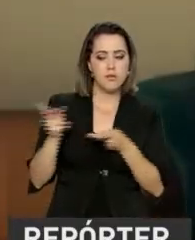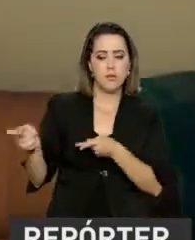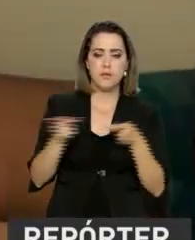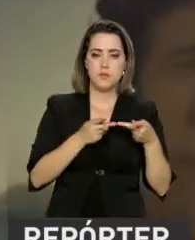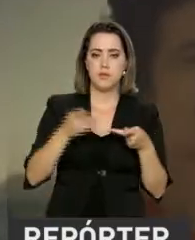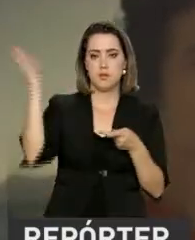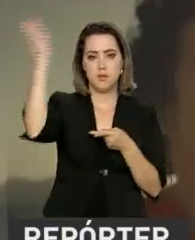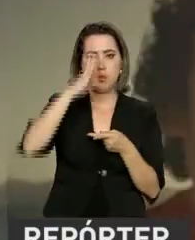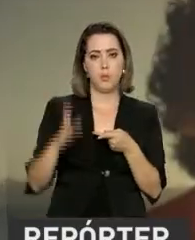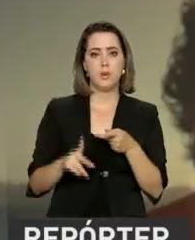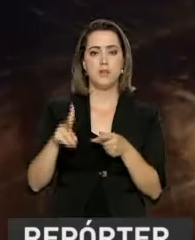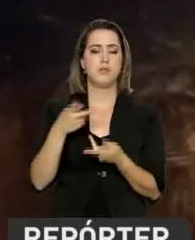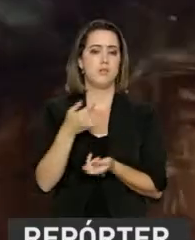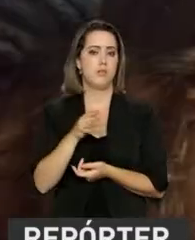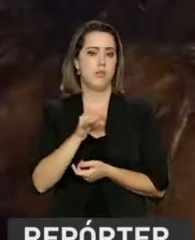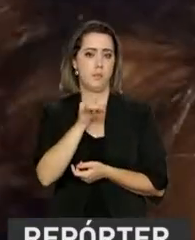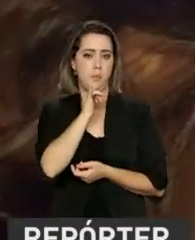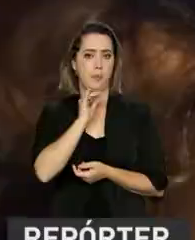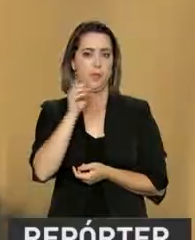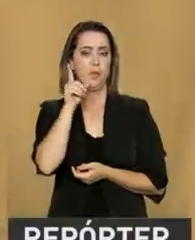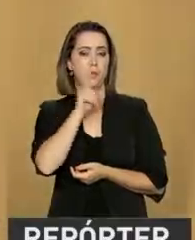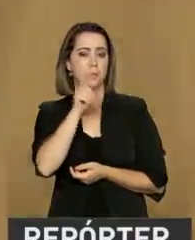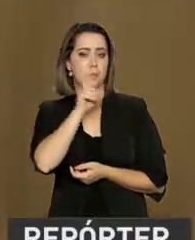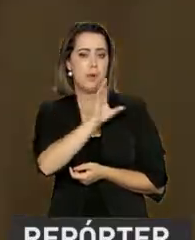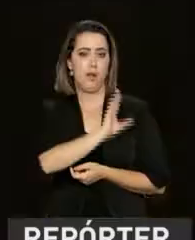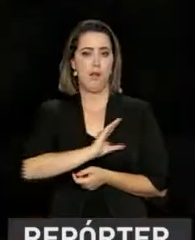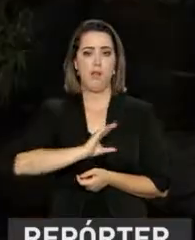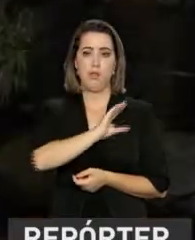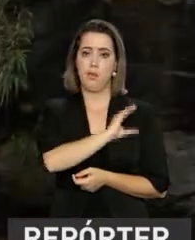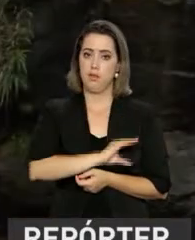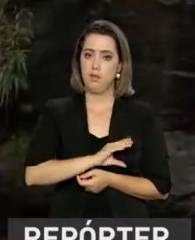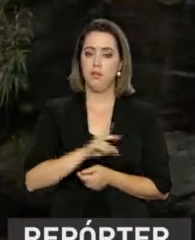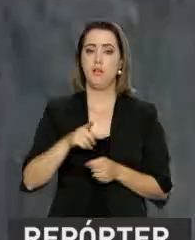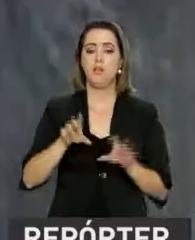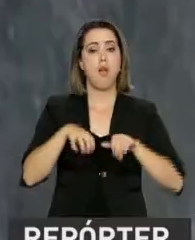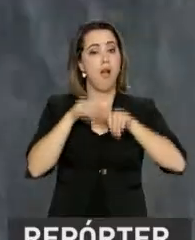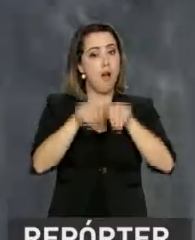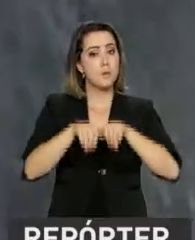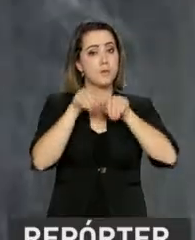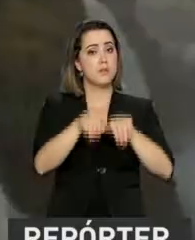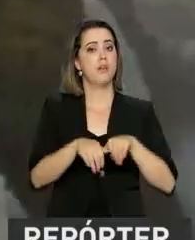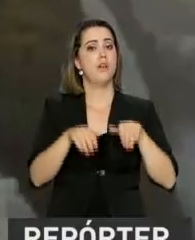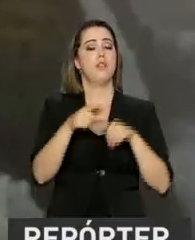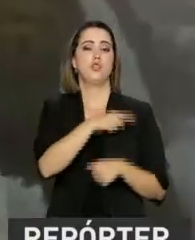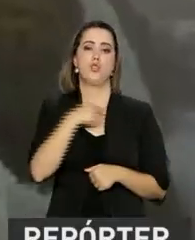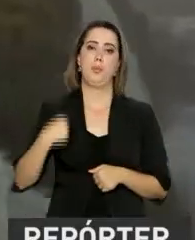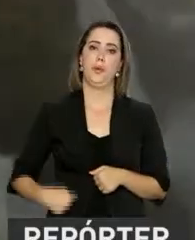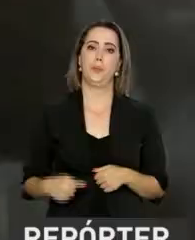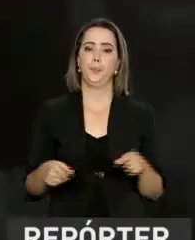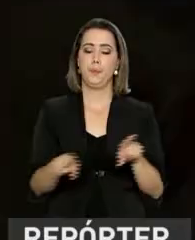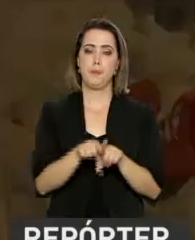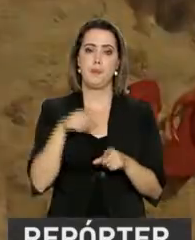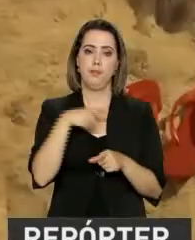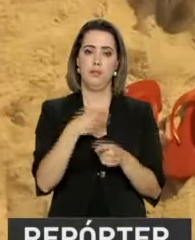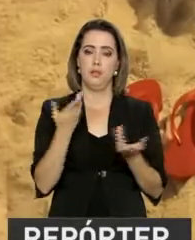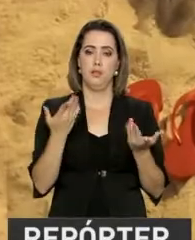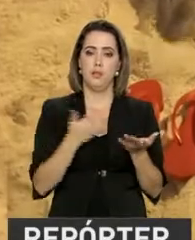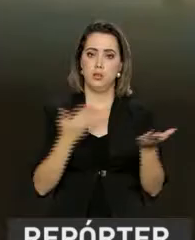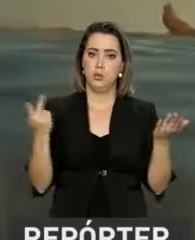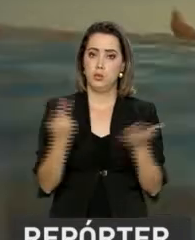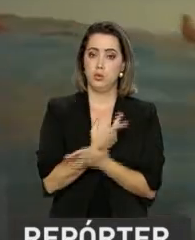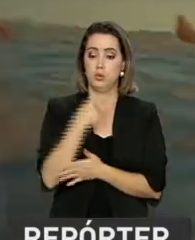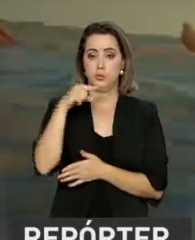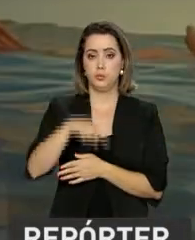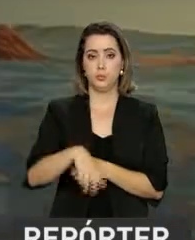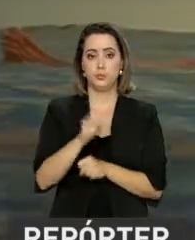ao Brasil, Estados Unidos, Canadá, Austrália e Japão. A implantação do visto eletrônico, prevista para ocorrer ainda